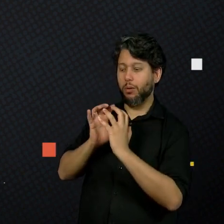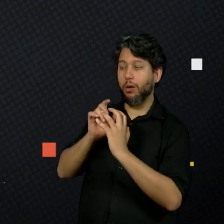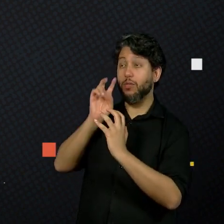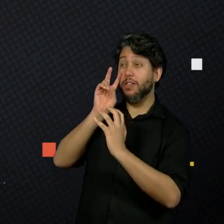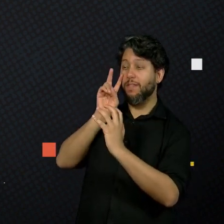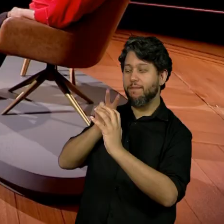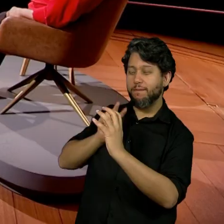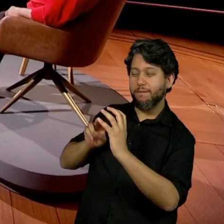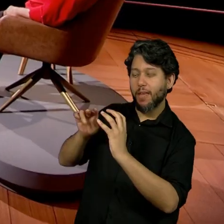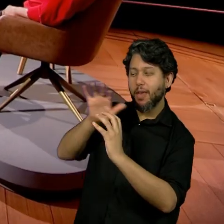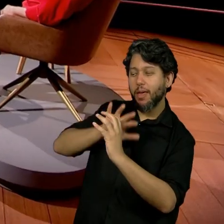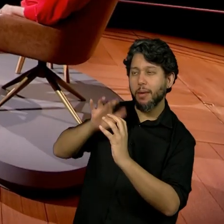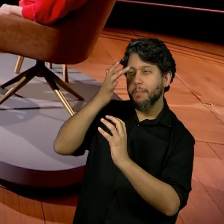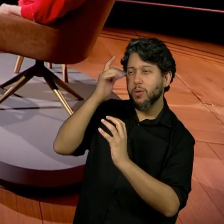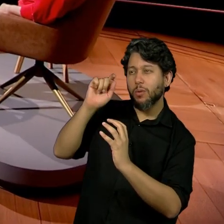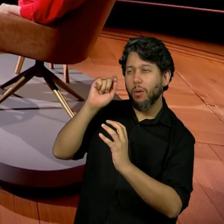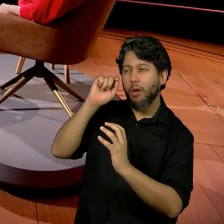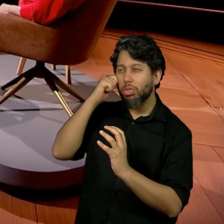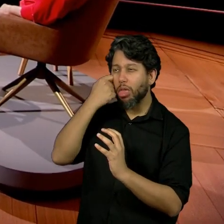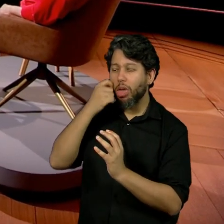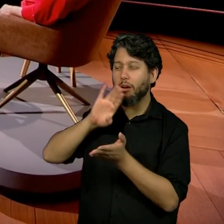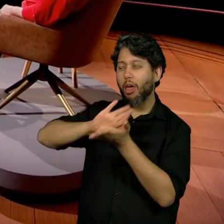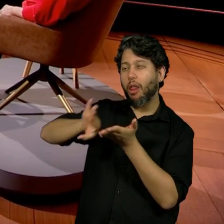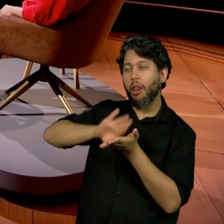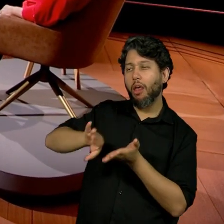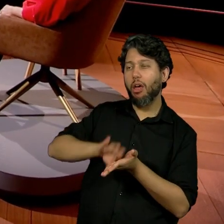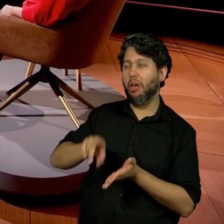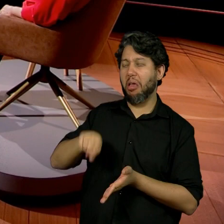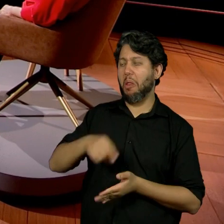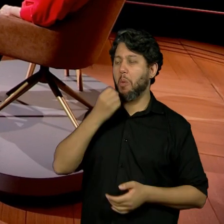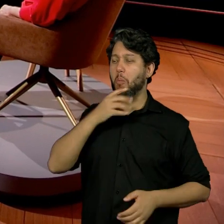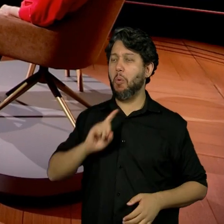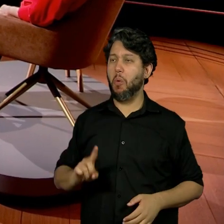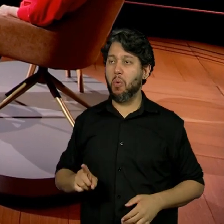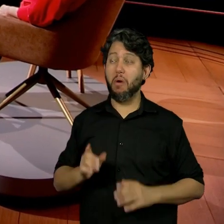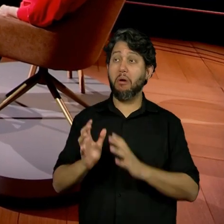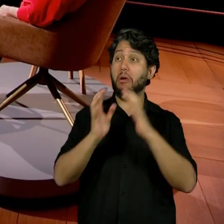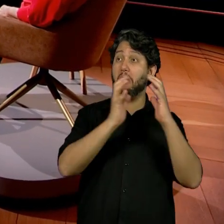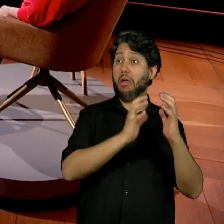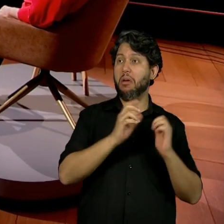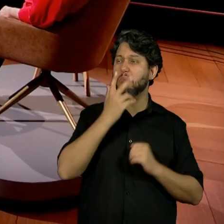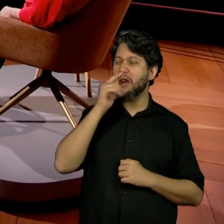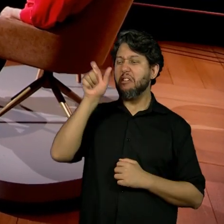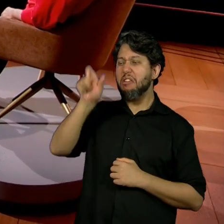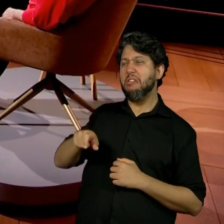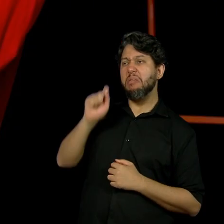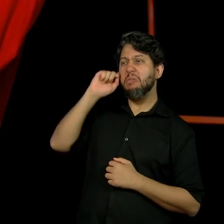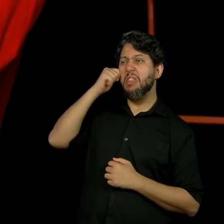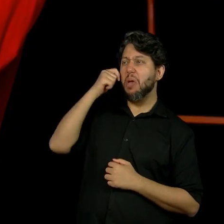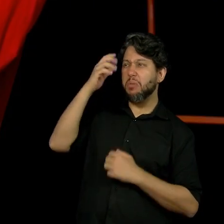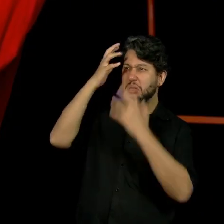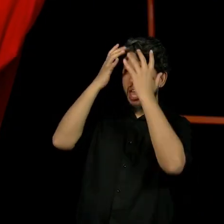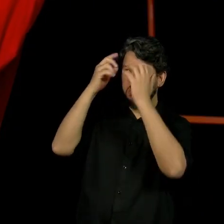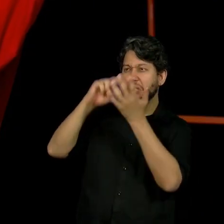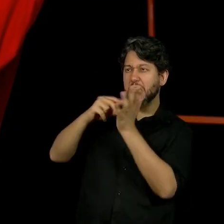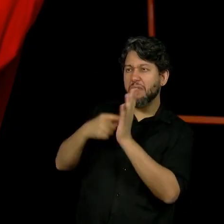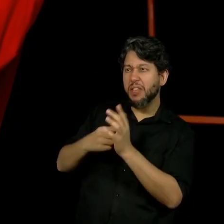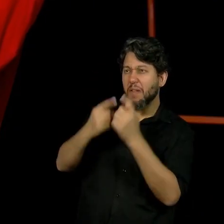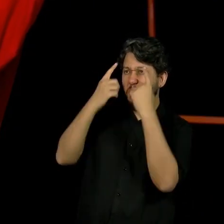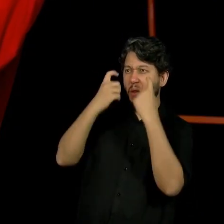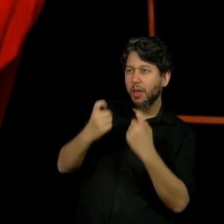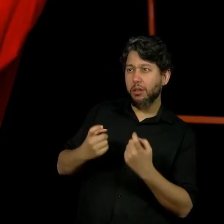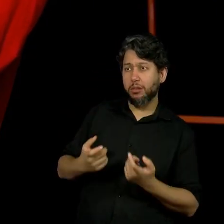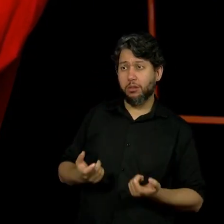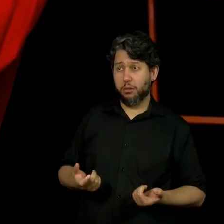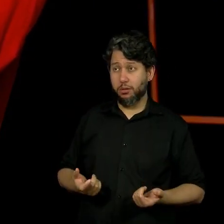do crânio da pessoa para fazer um estudo do grau de violência. Ele só dava negros, né,